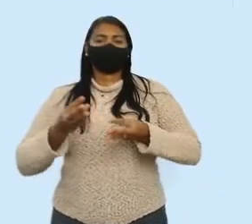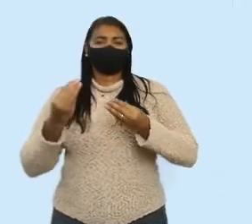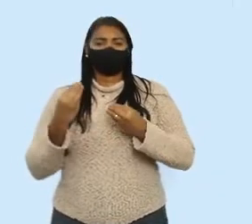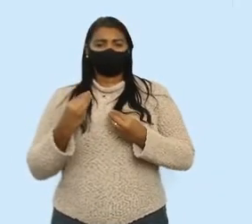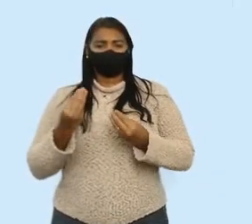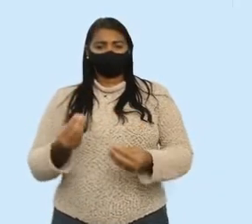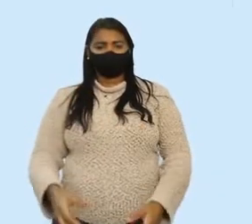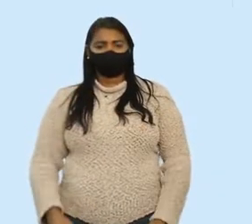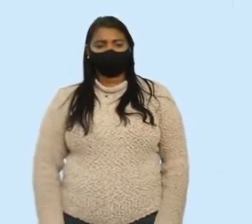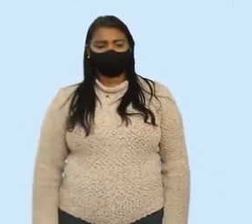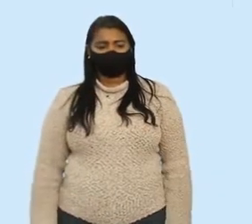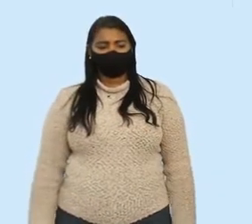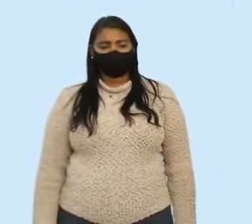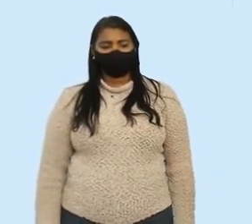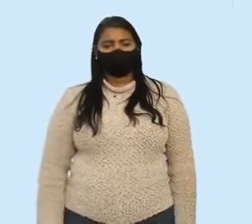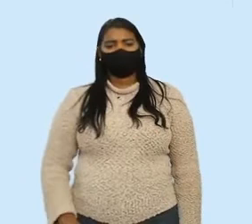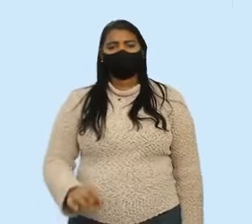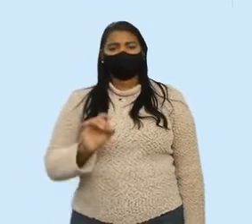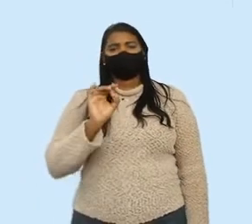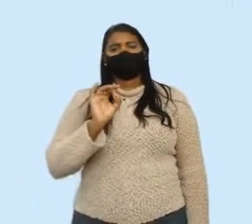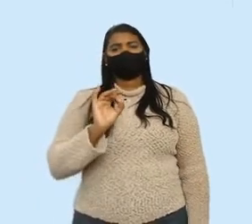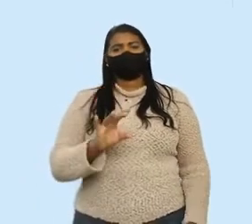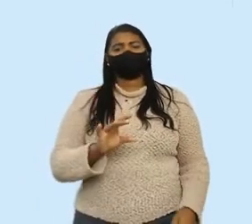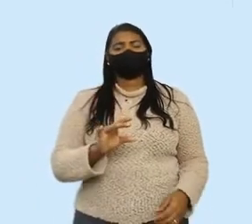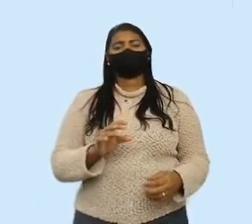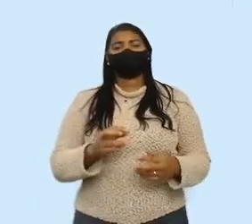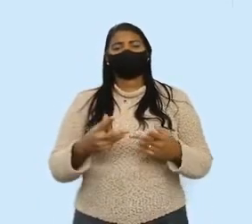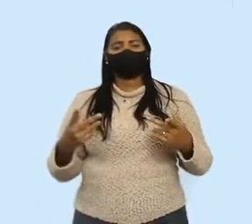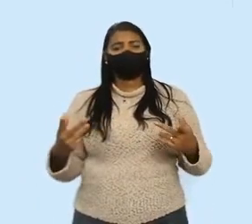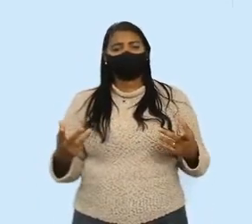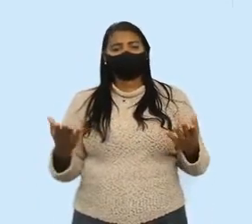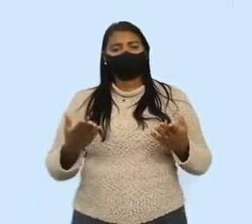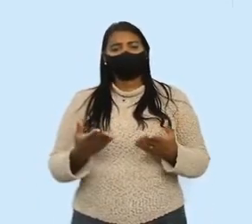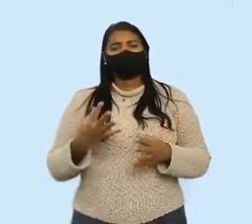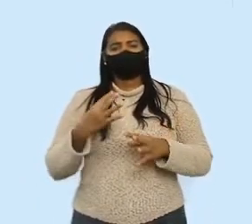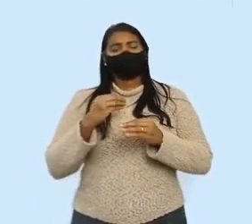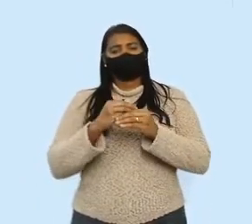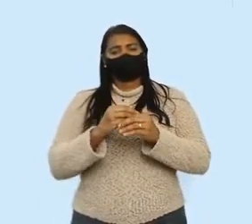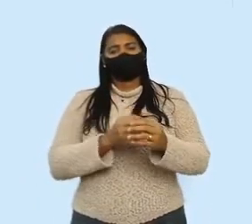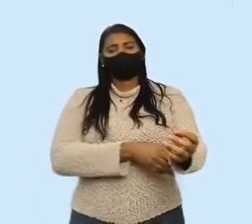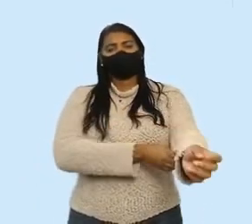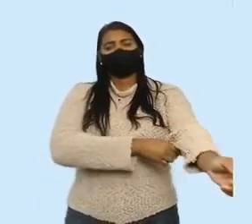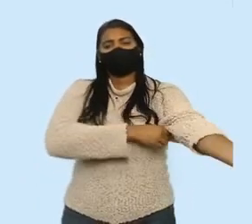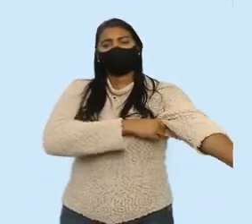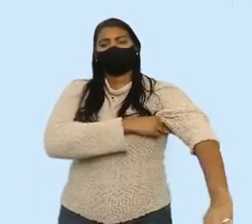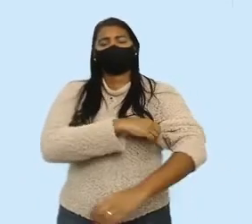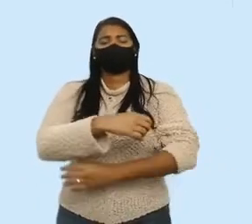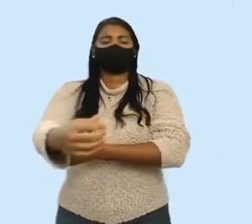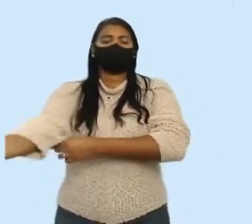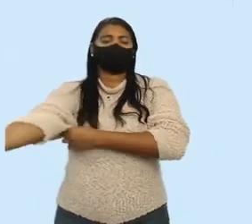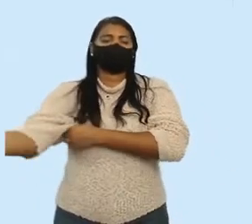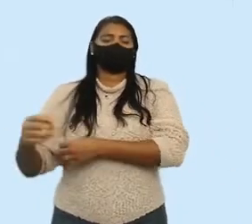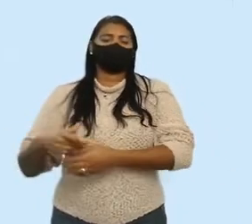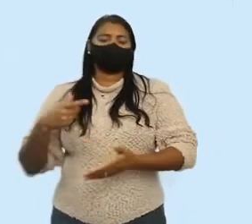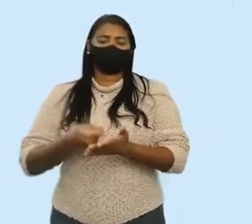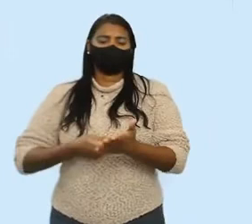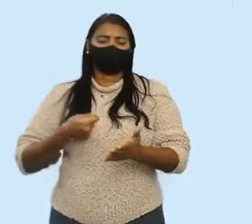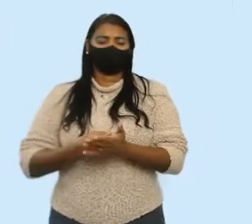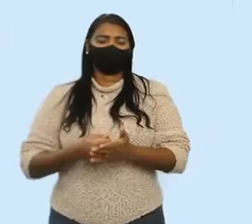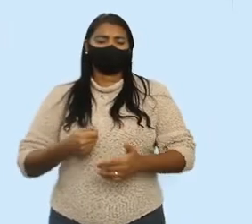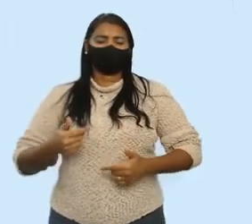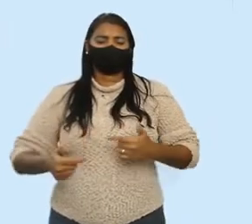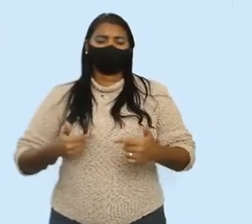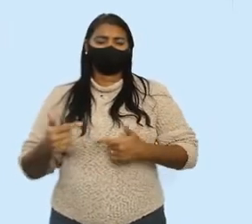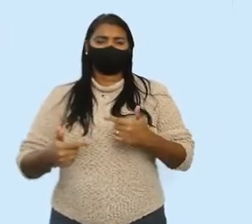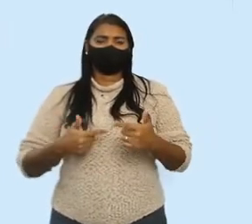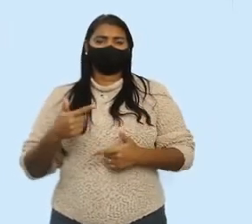Não. Vargas só vai dar algo que já era pleiteado, né, que já vinha na luta e que praticamente